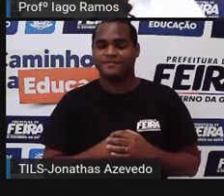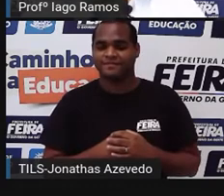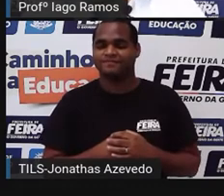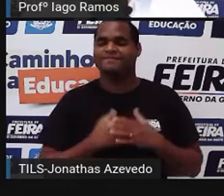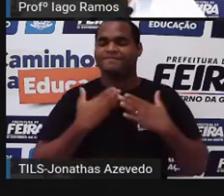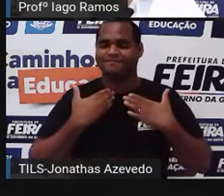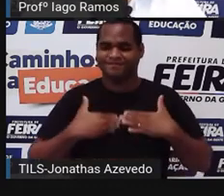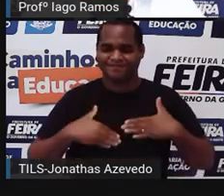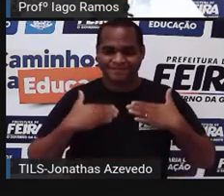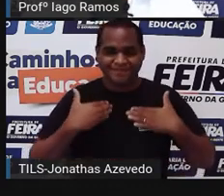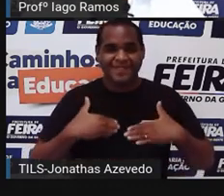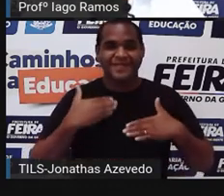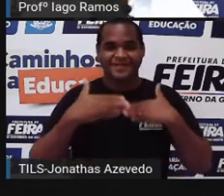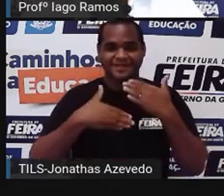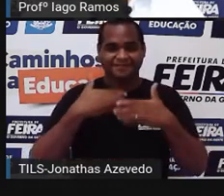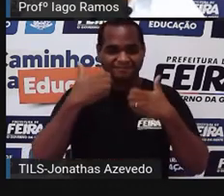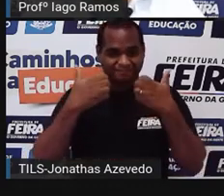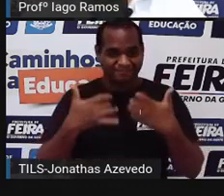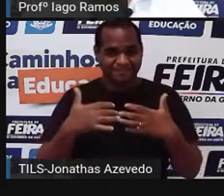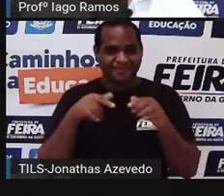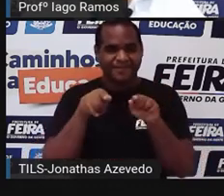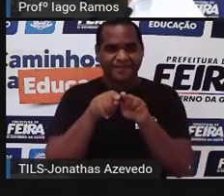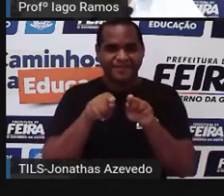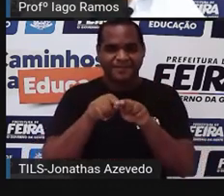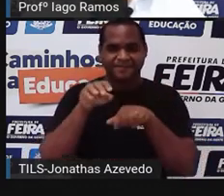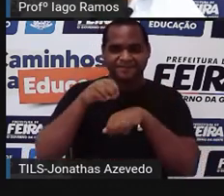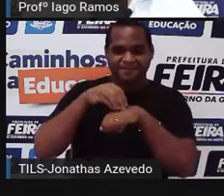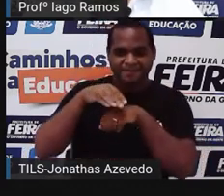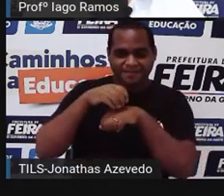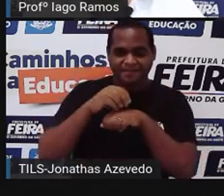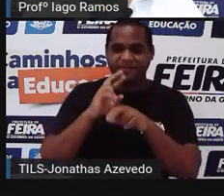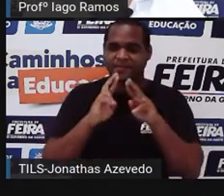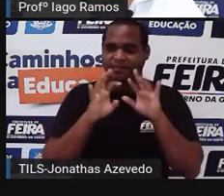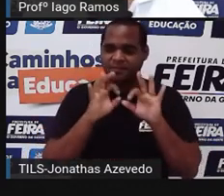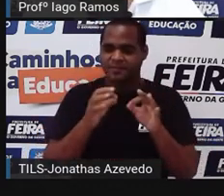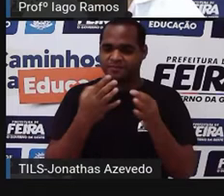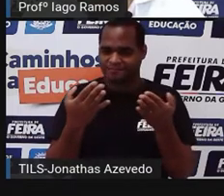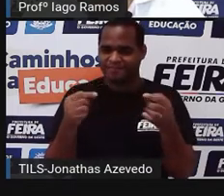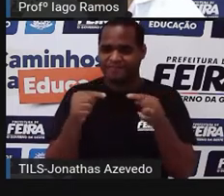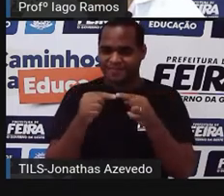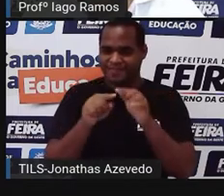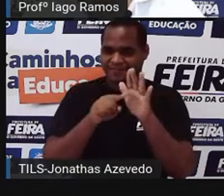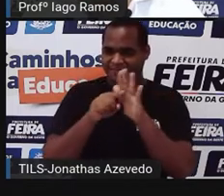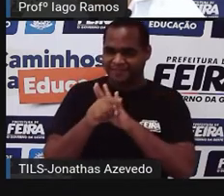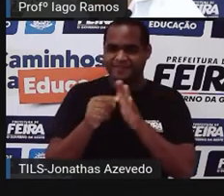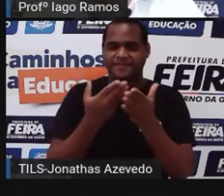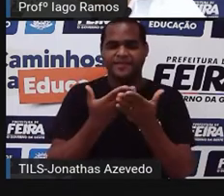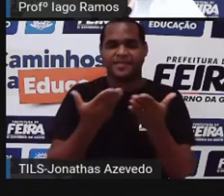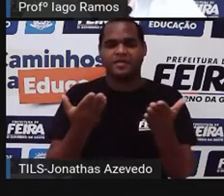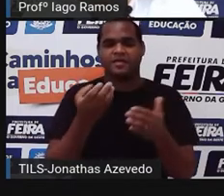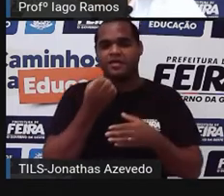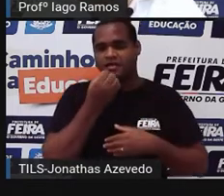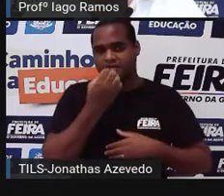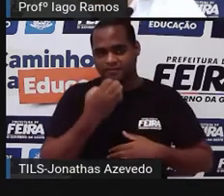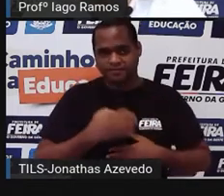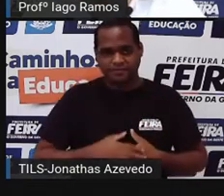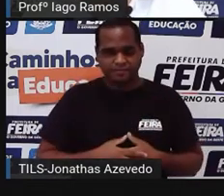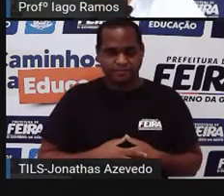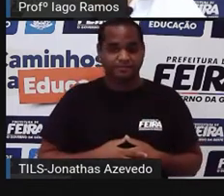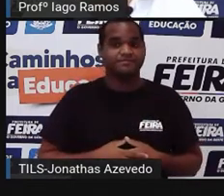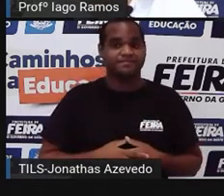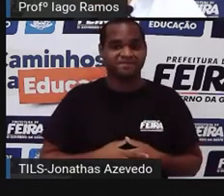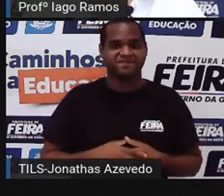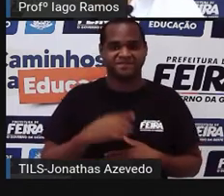Calma que já já também eu vou trazer uma resposta para essa pergunta tá e já